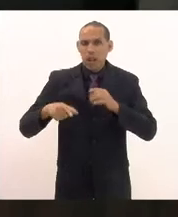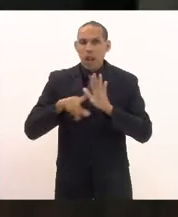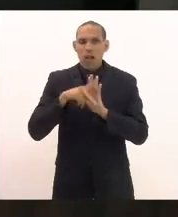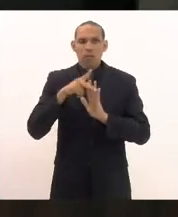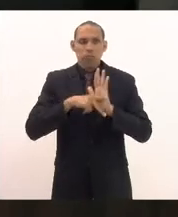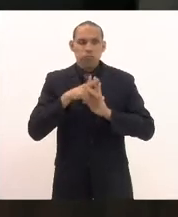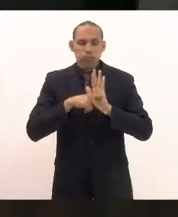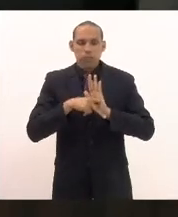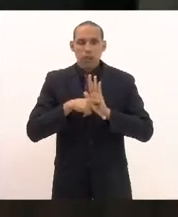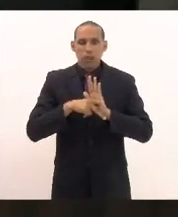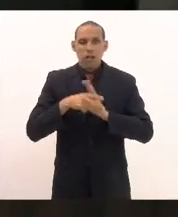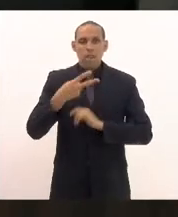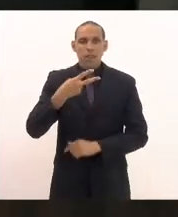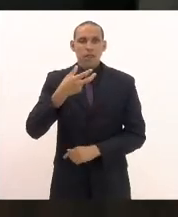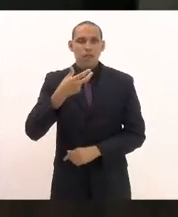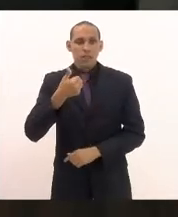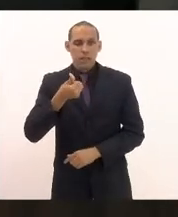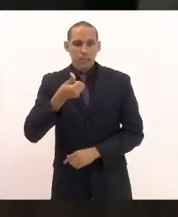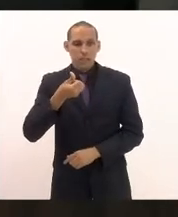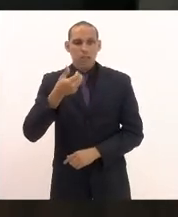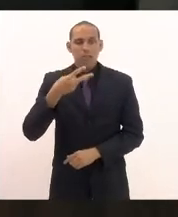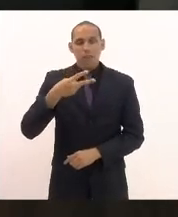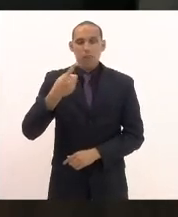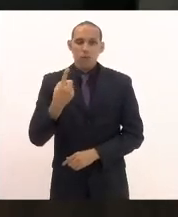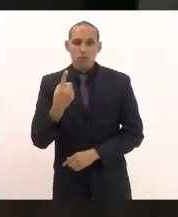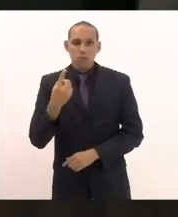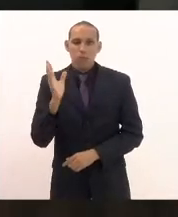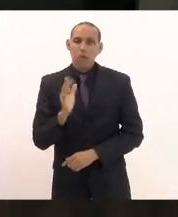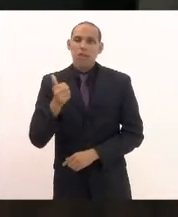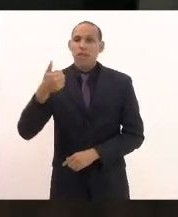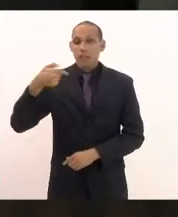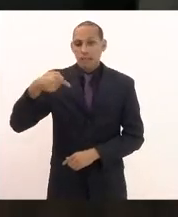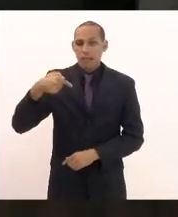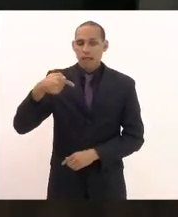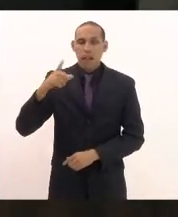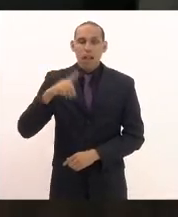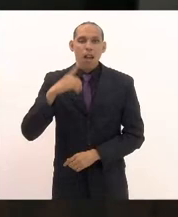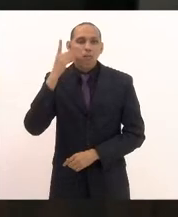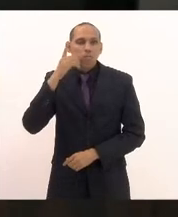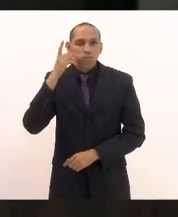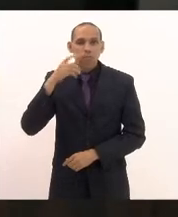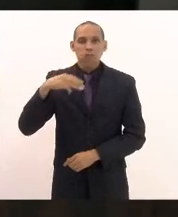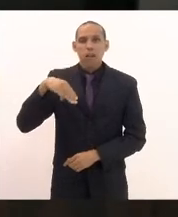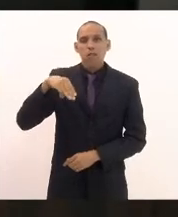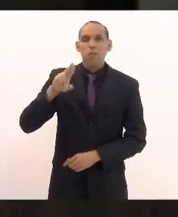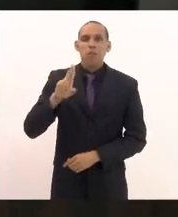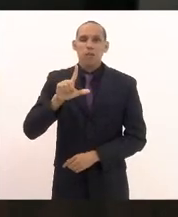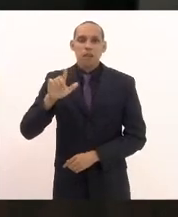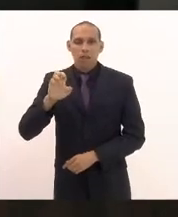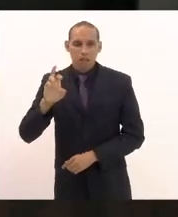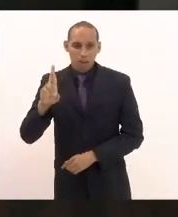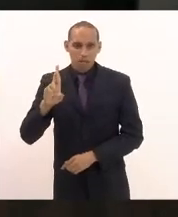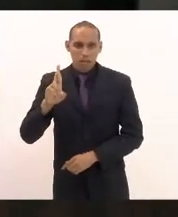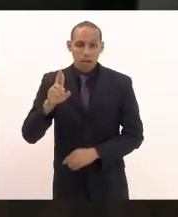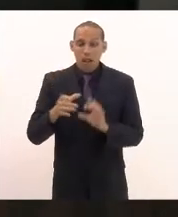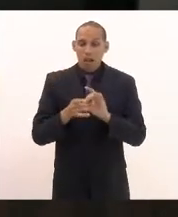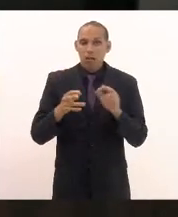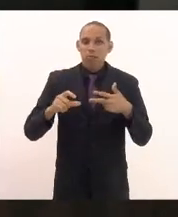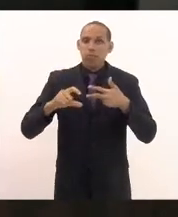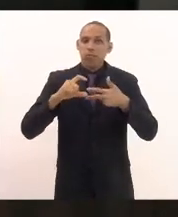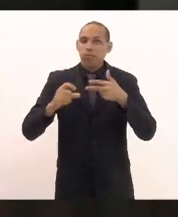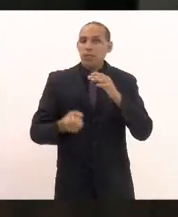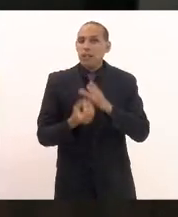número 2621 de 2017, de autoria do deputado Marcos Miller, que autoriza o Poder Executivo a criar o programa